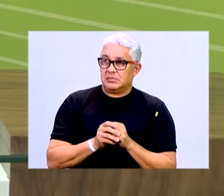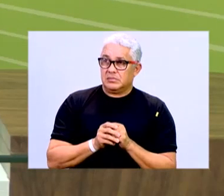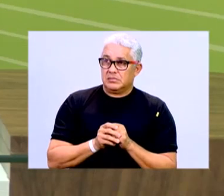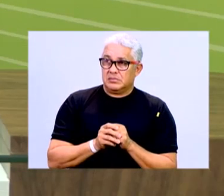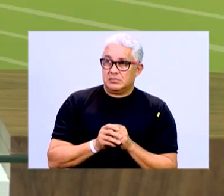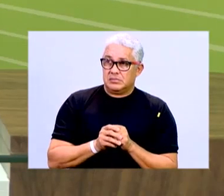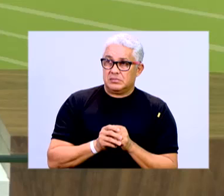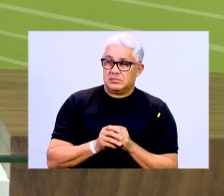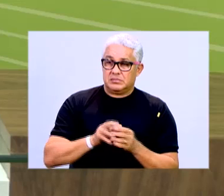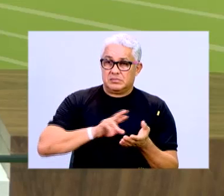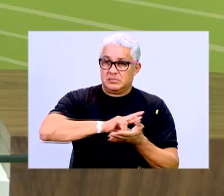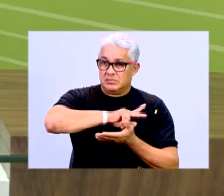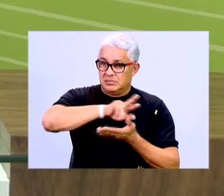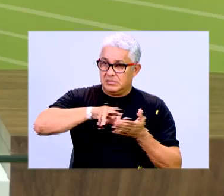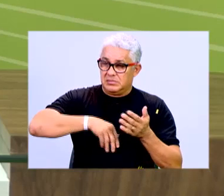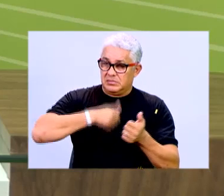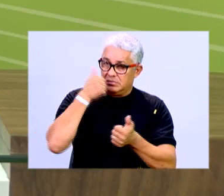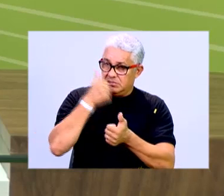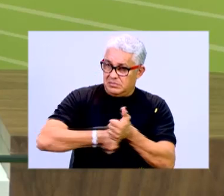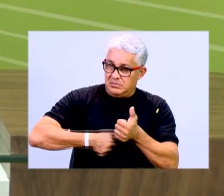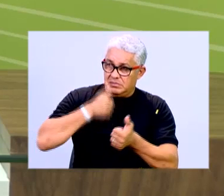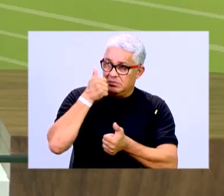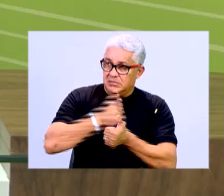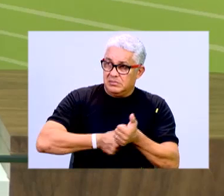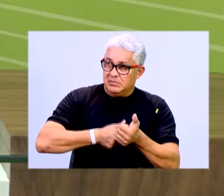várias tentativas, são vários